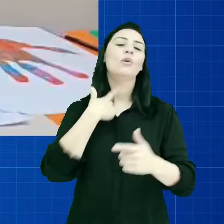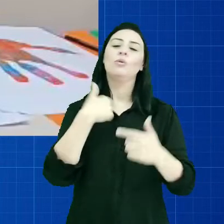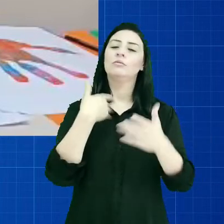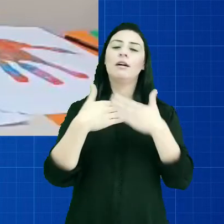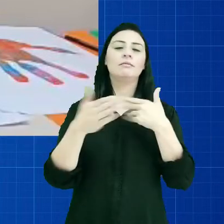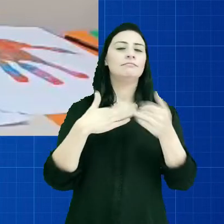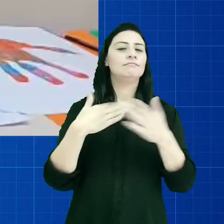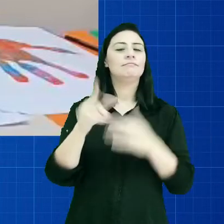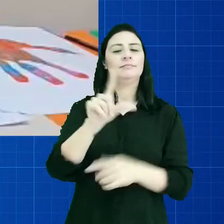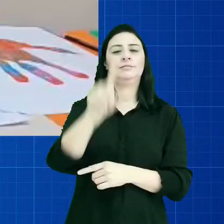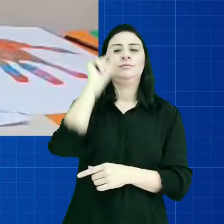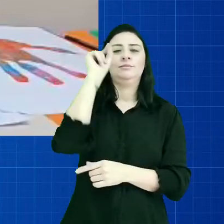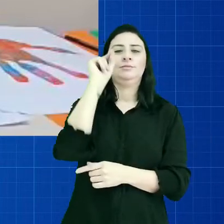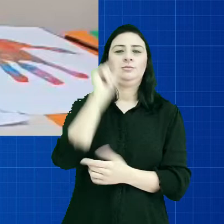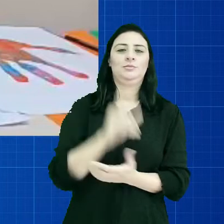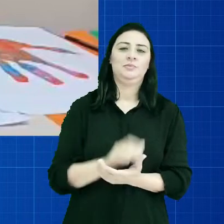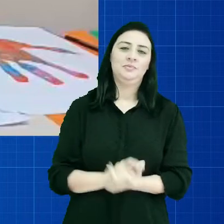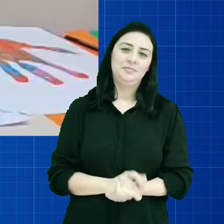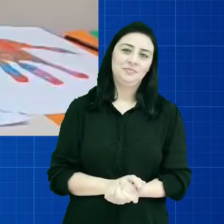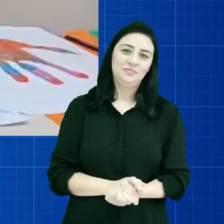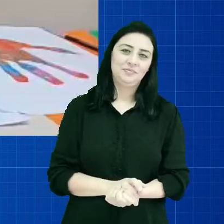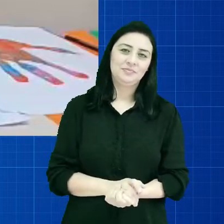eu quiser, tá?